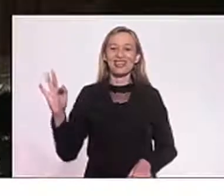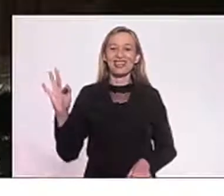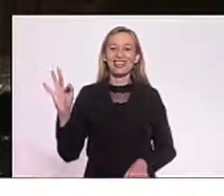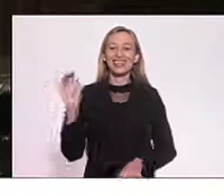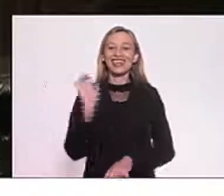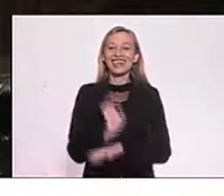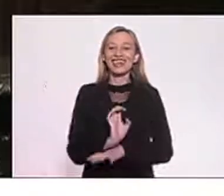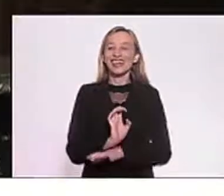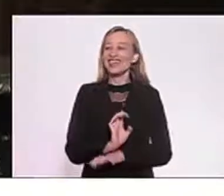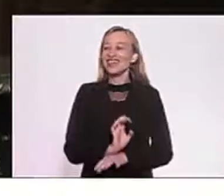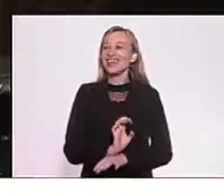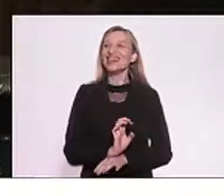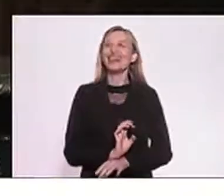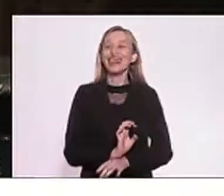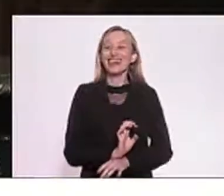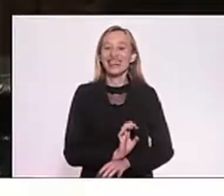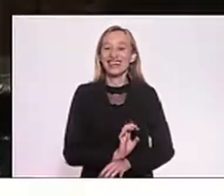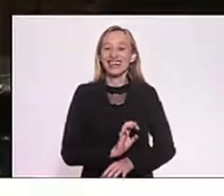força-tarefa,